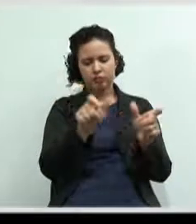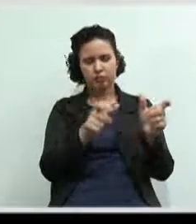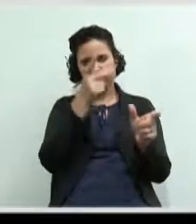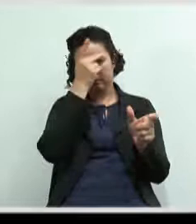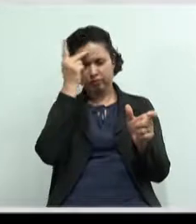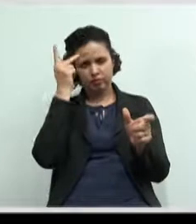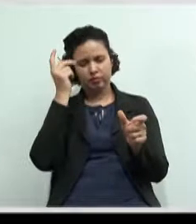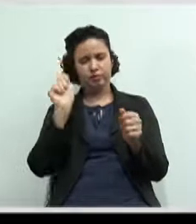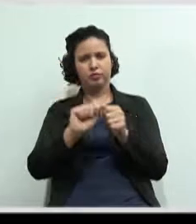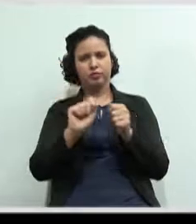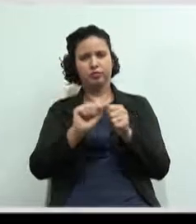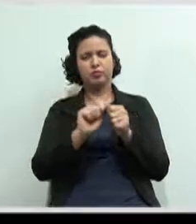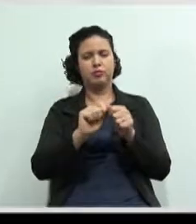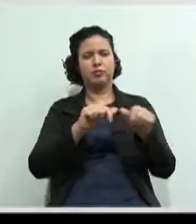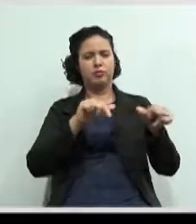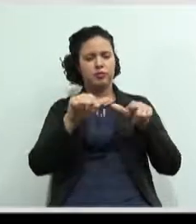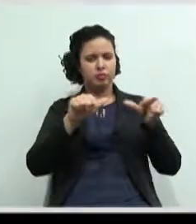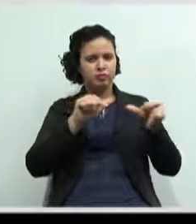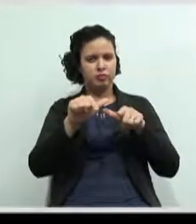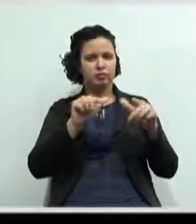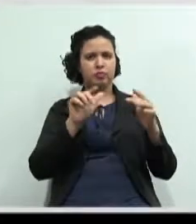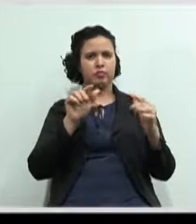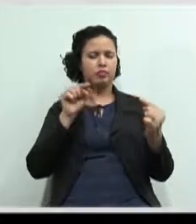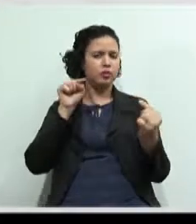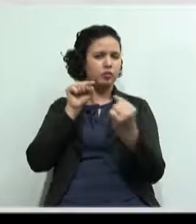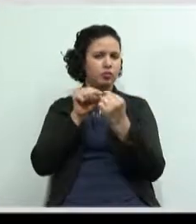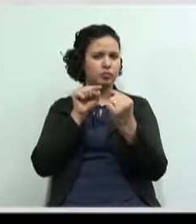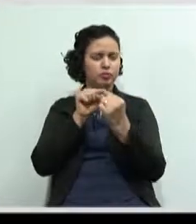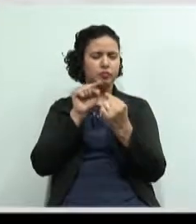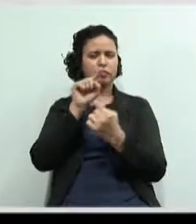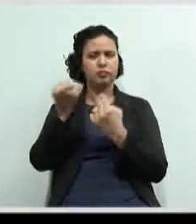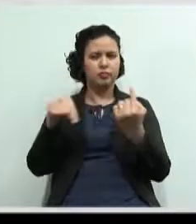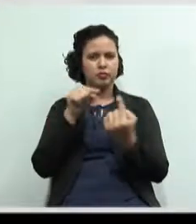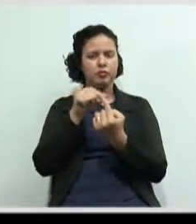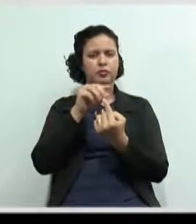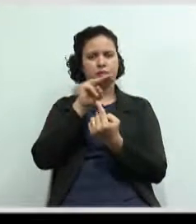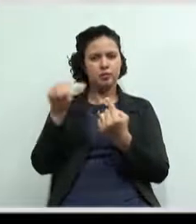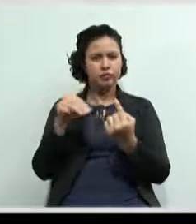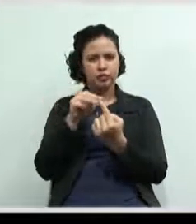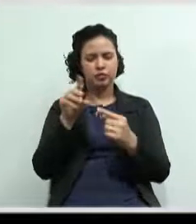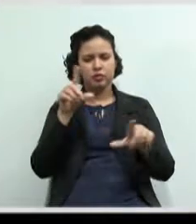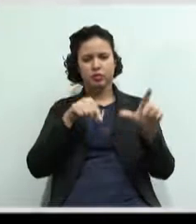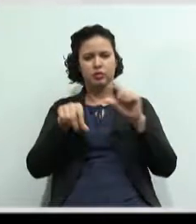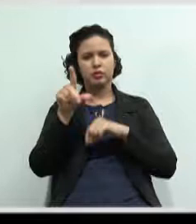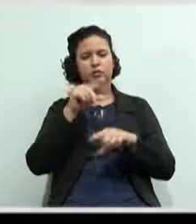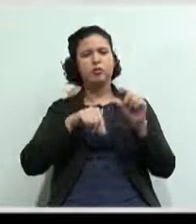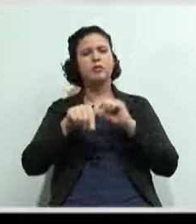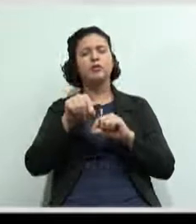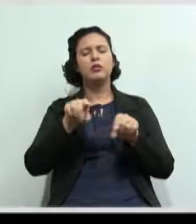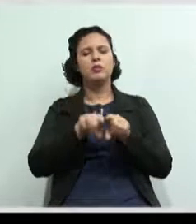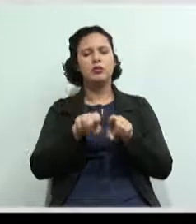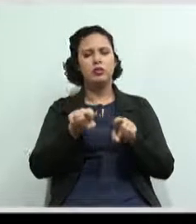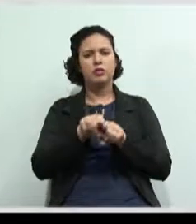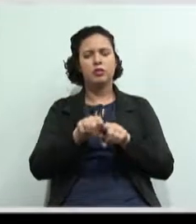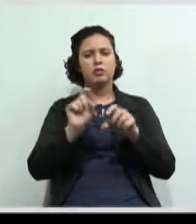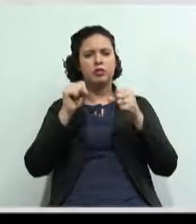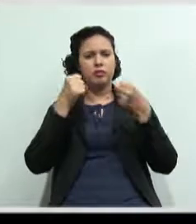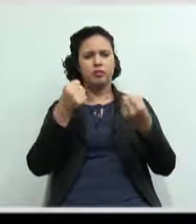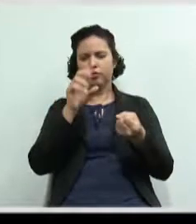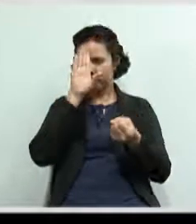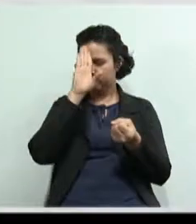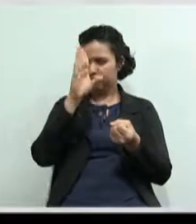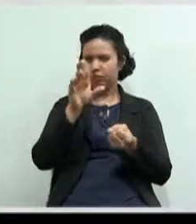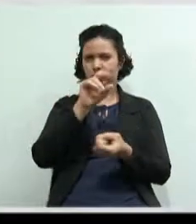executem atividades compatíveis com os objetivos e os métodos escolhidos, e o progresso feito rumo a esses